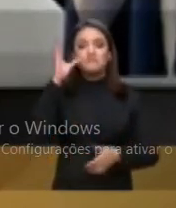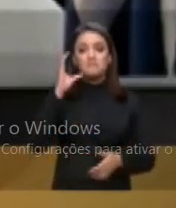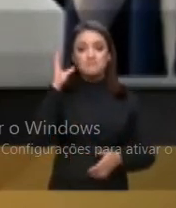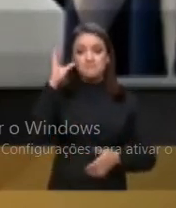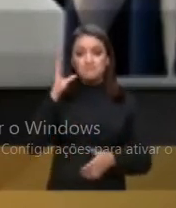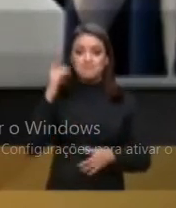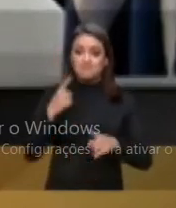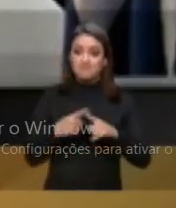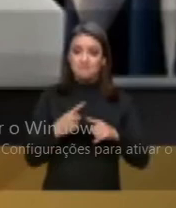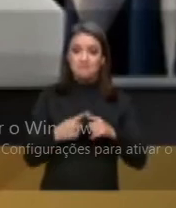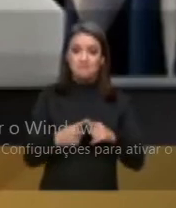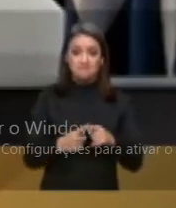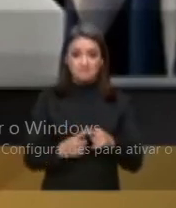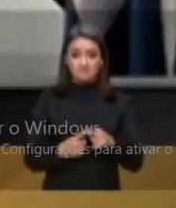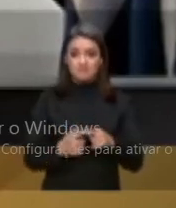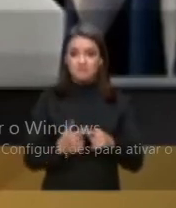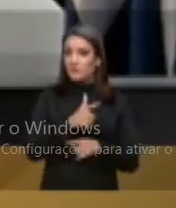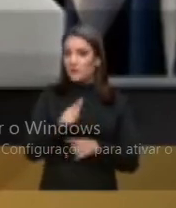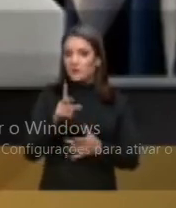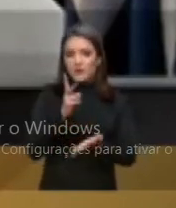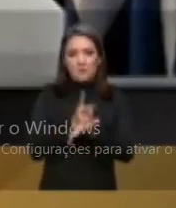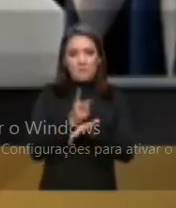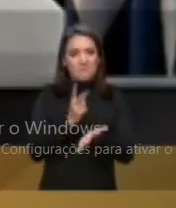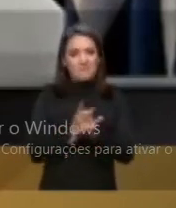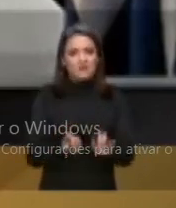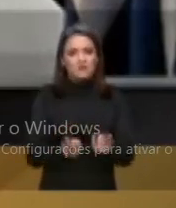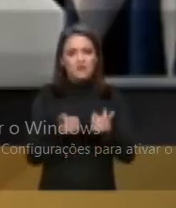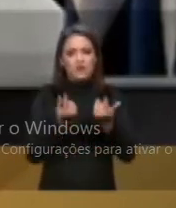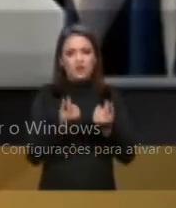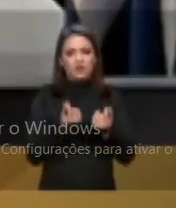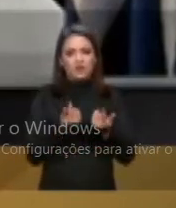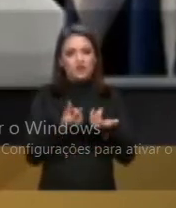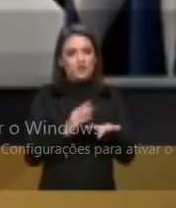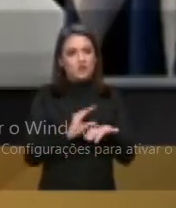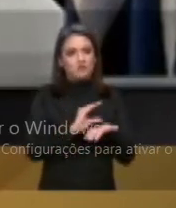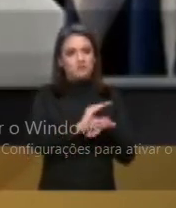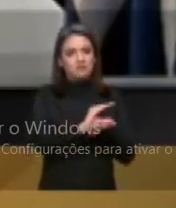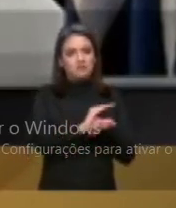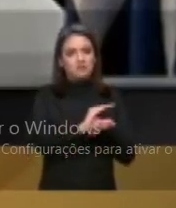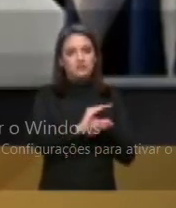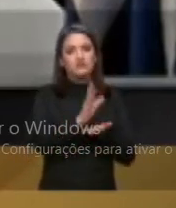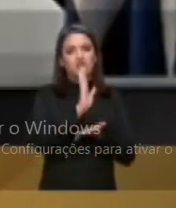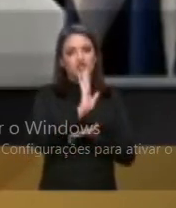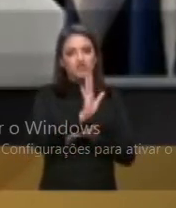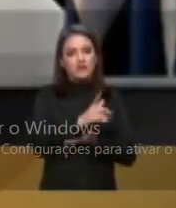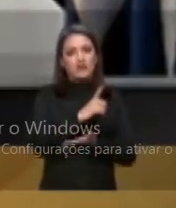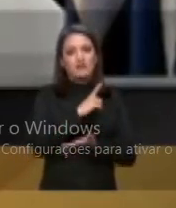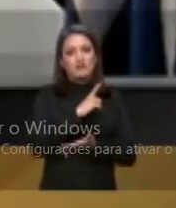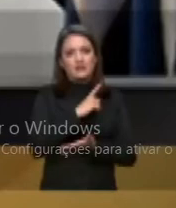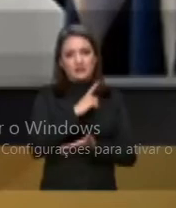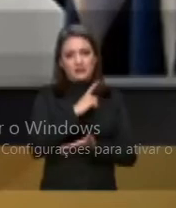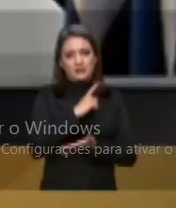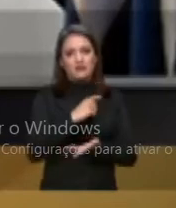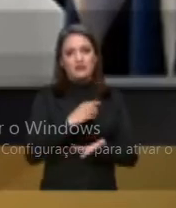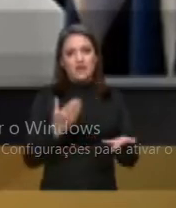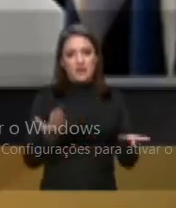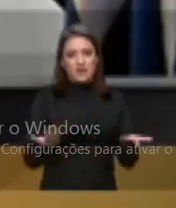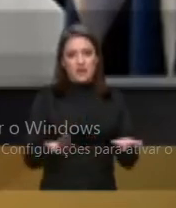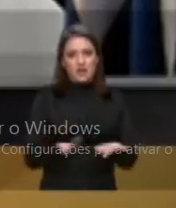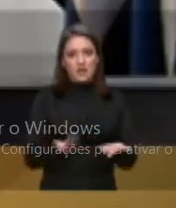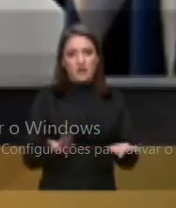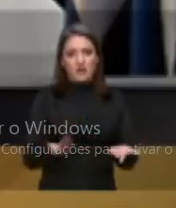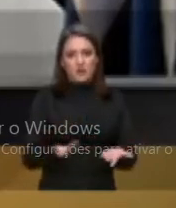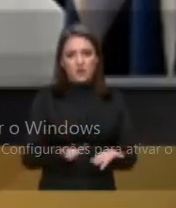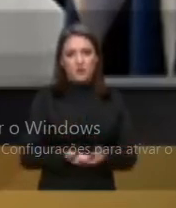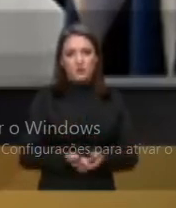eletivo, porque não se disporão, provavelmente, das mesmas verbas daqueles que já se